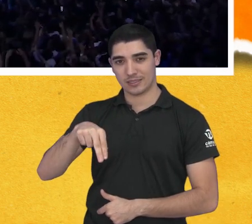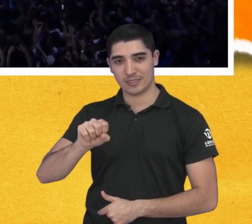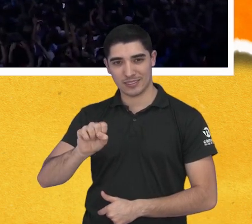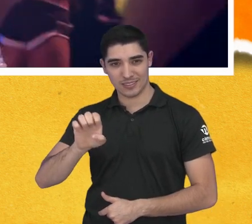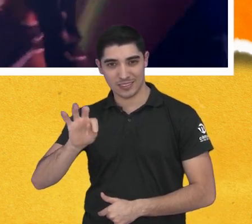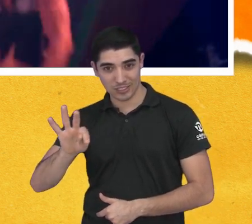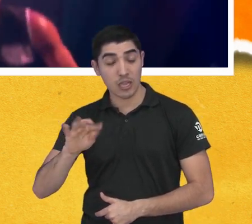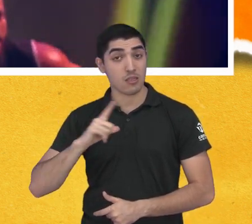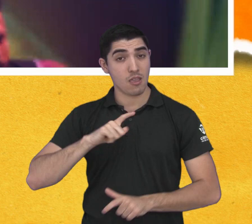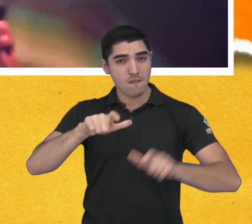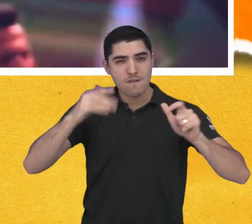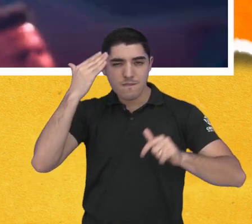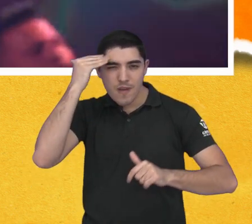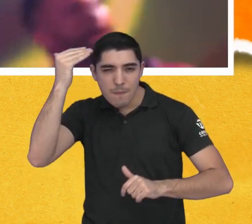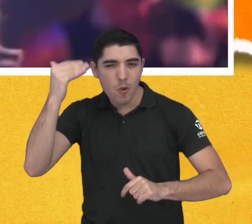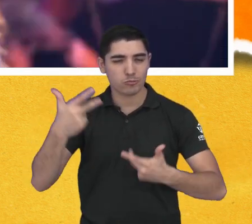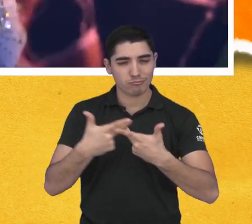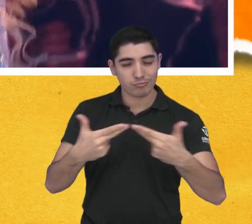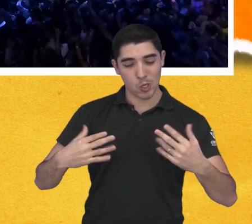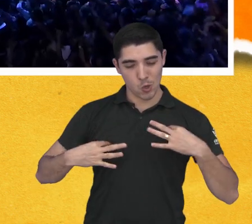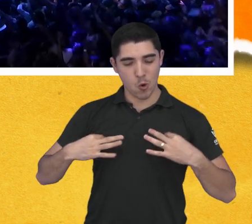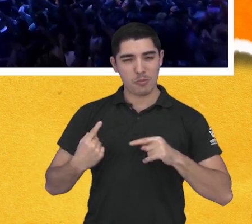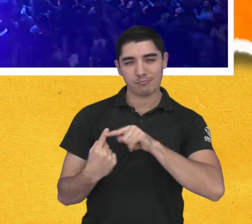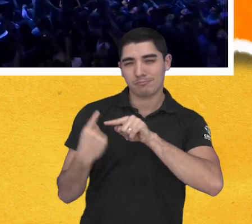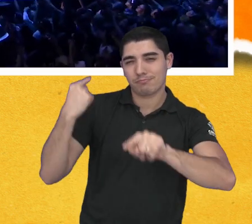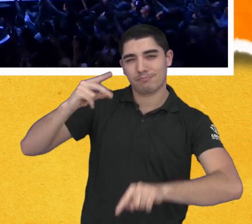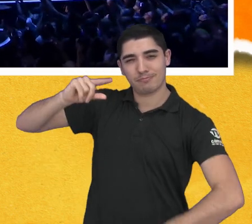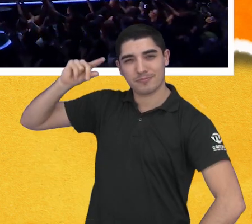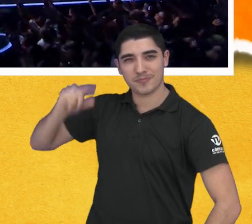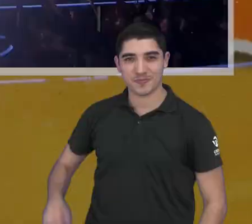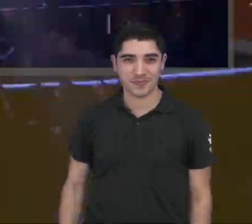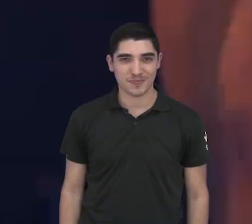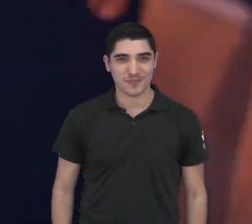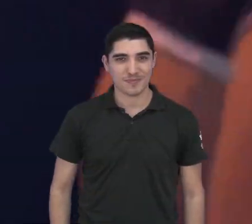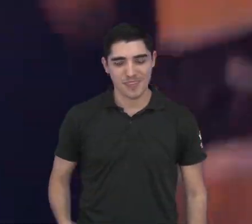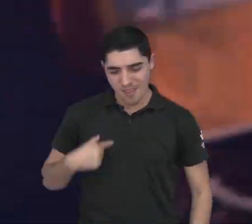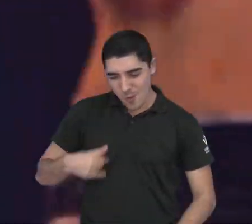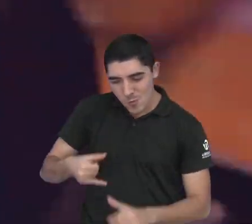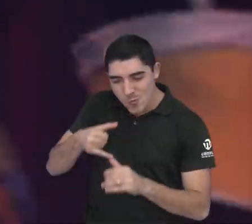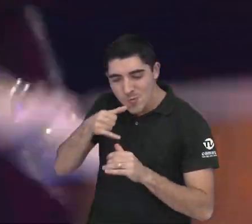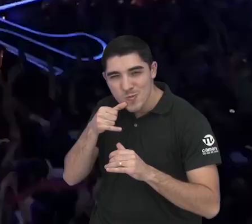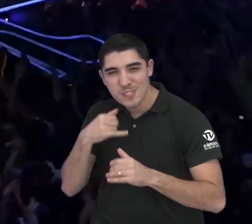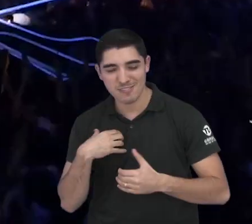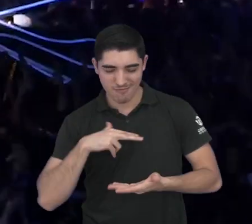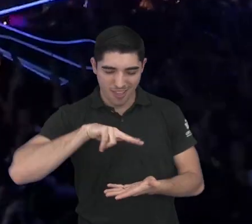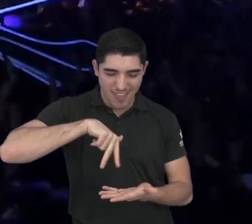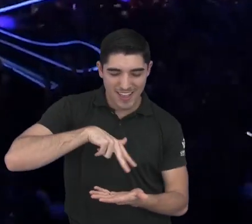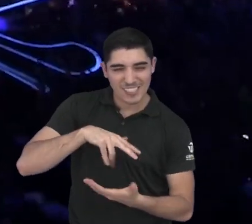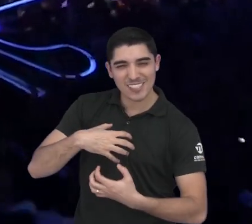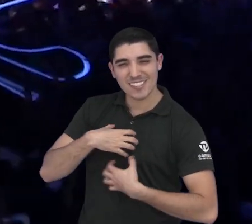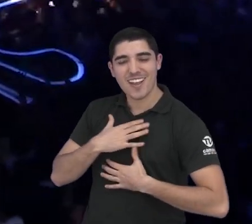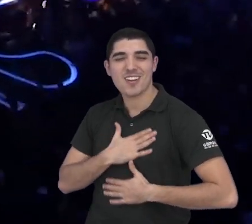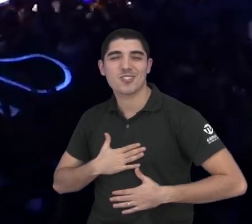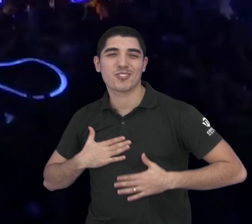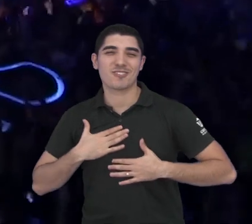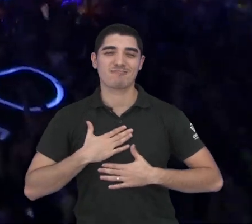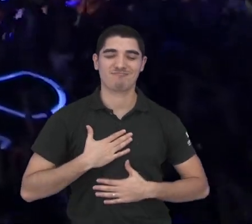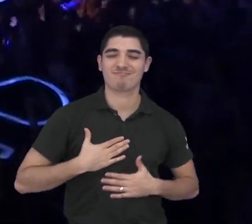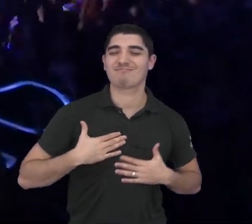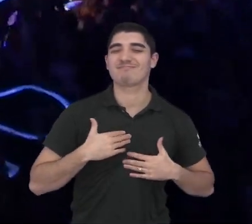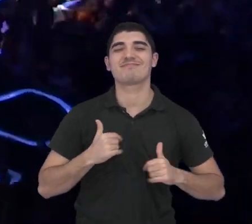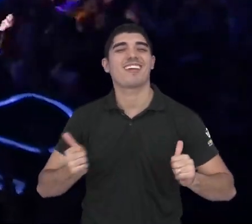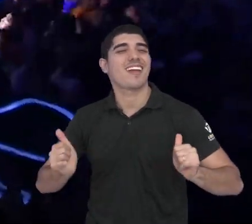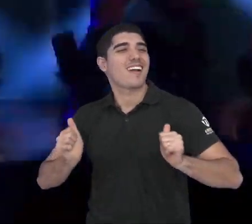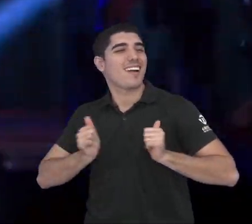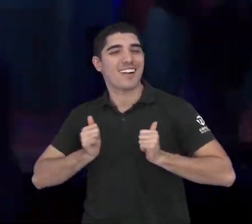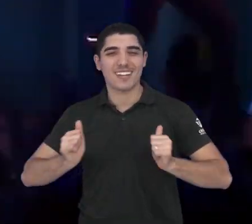Sunset, reunindo grandes sucessos e réplicas de figurinos antigos. Eu vou tomar o tacacá, dançar, curtir,